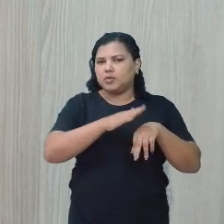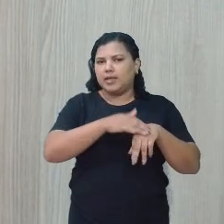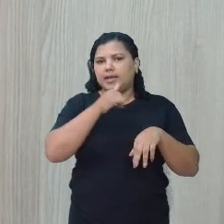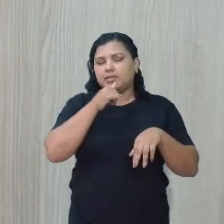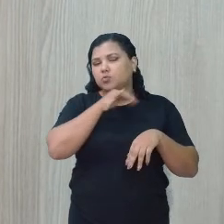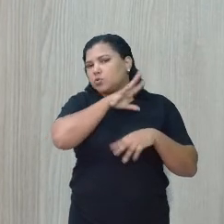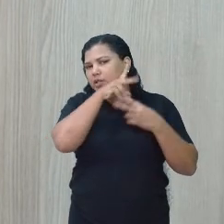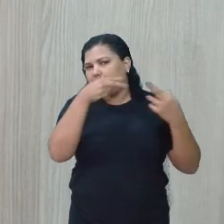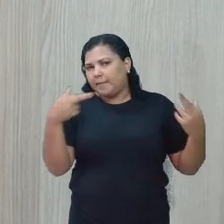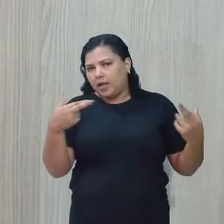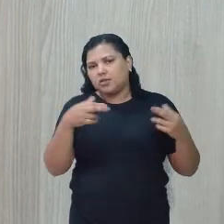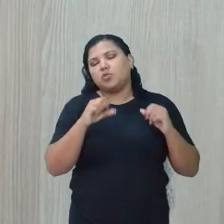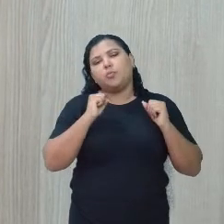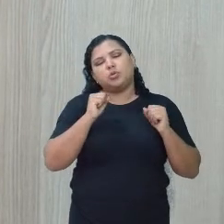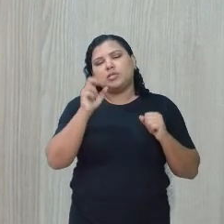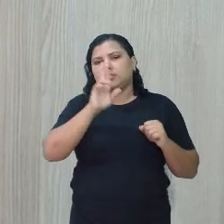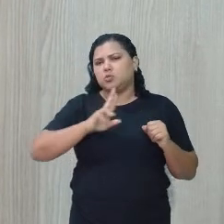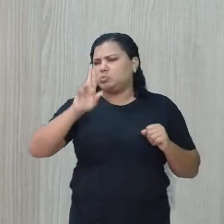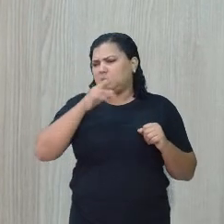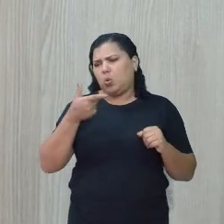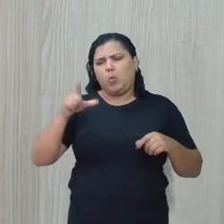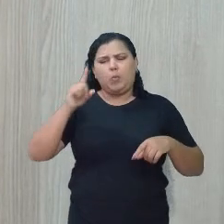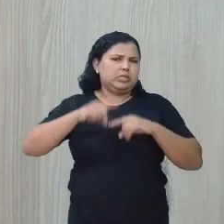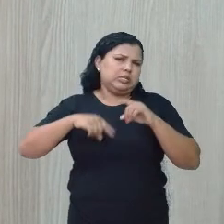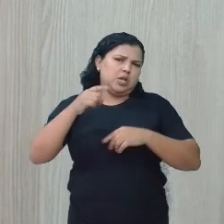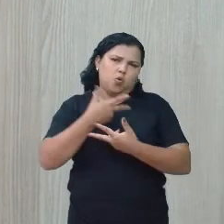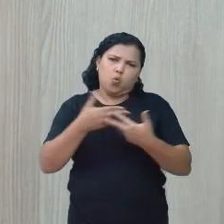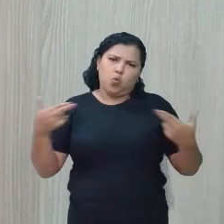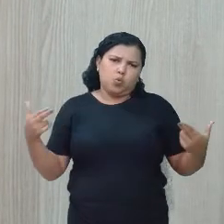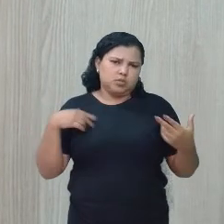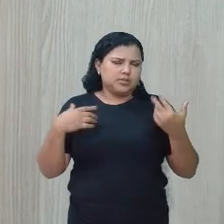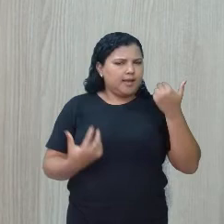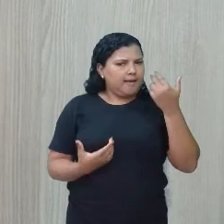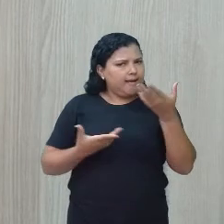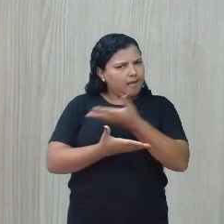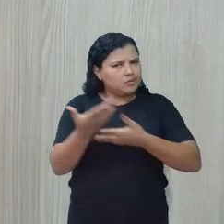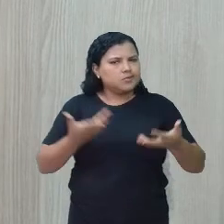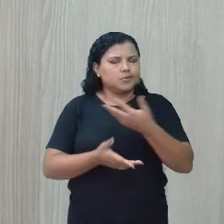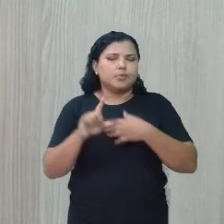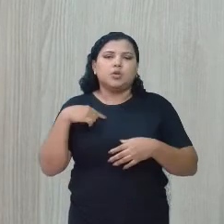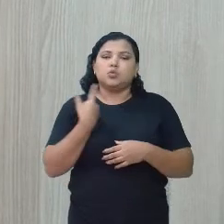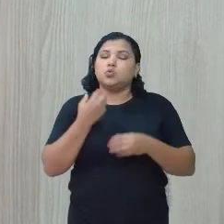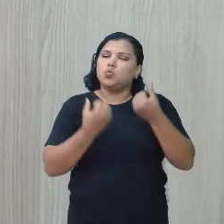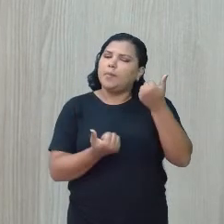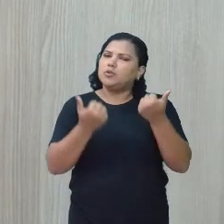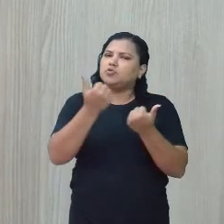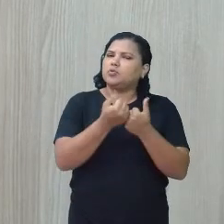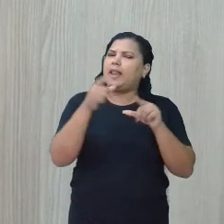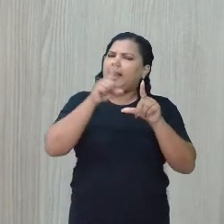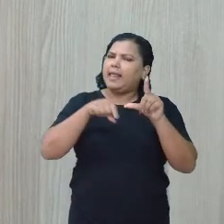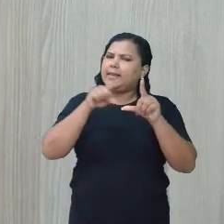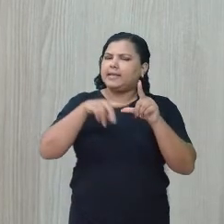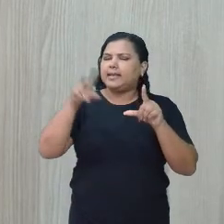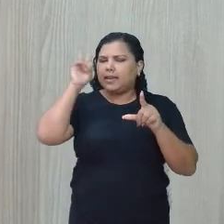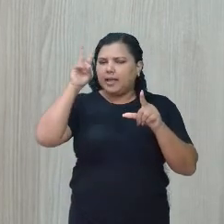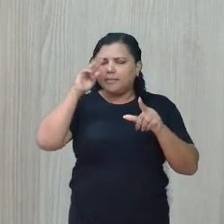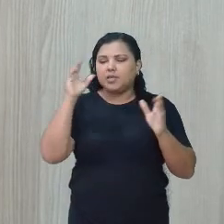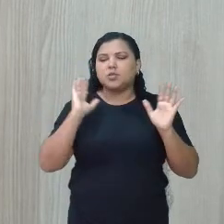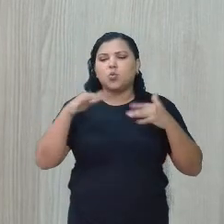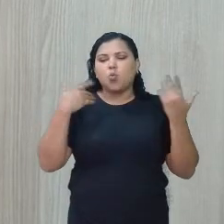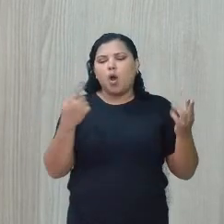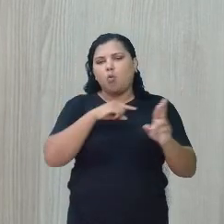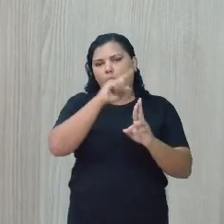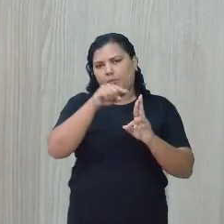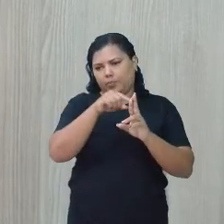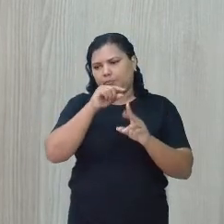dos bichinhos, né? Mas poderiam ser objetos, poderiam ser várias coisas relacionadas para que a gente colocasse aí letras que lembrassem qual